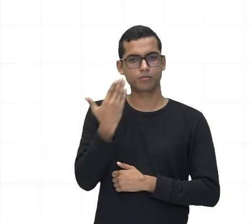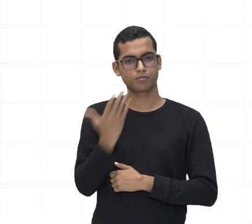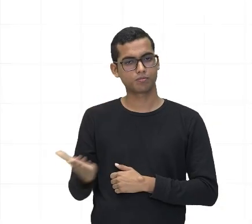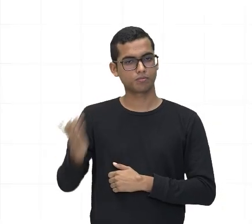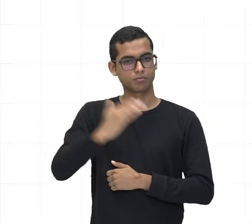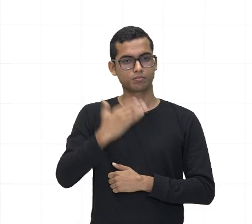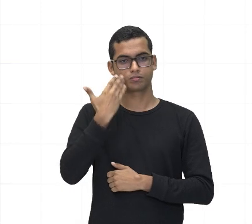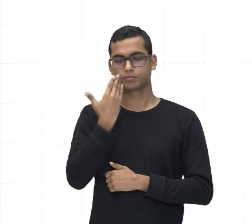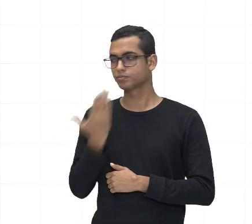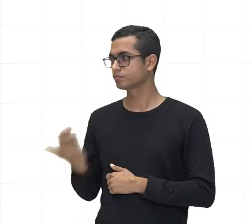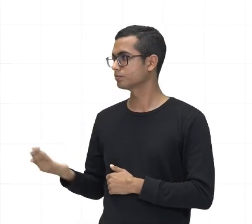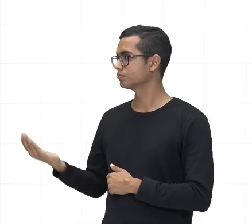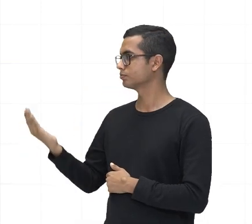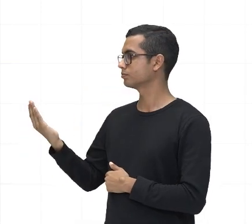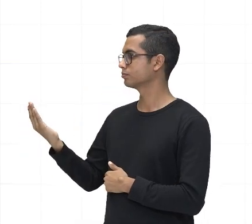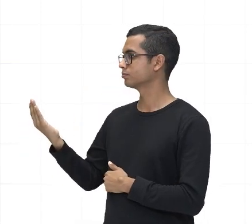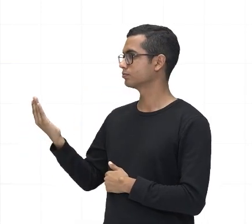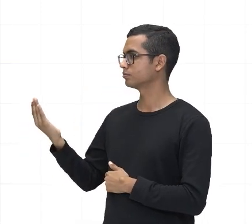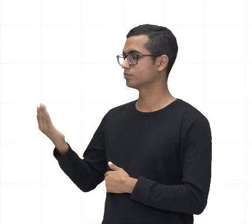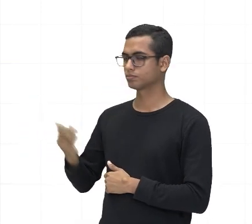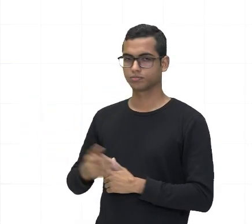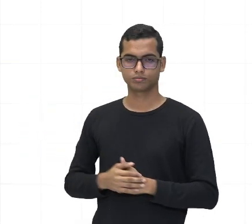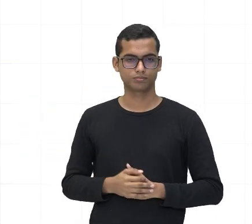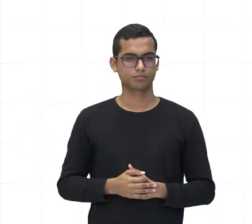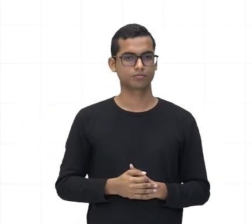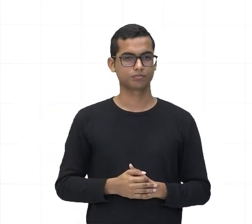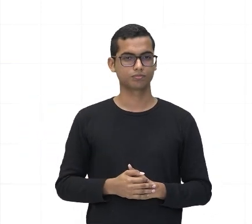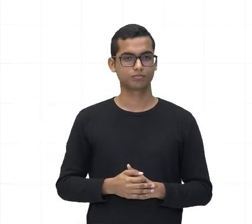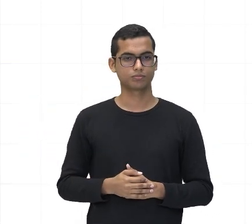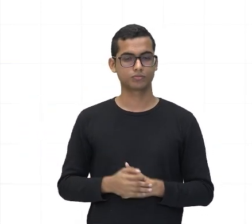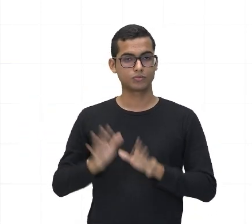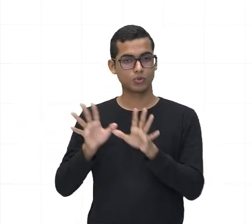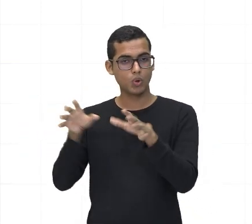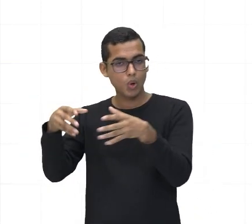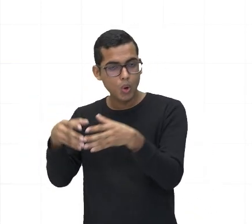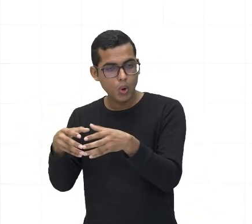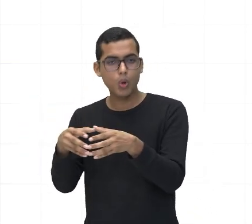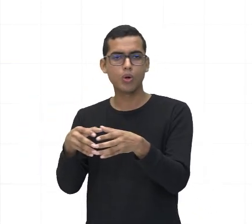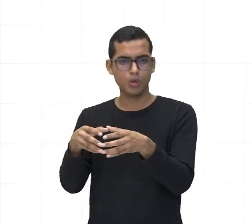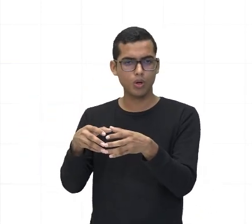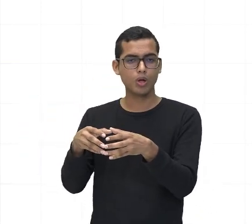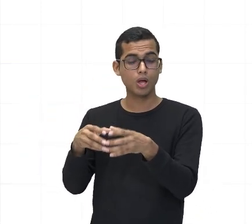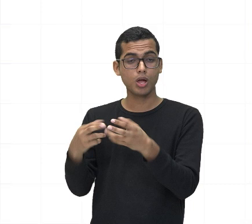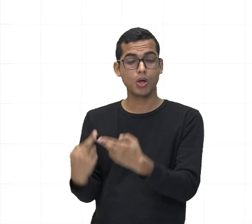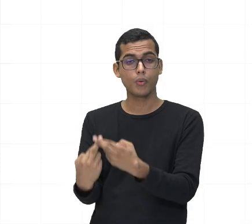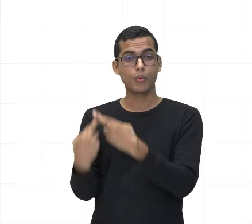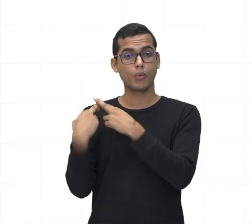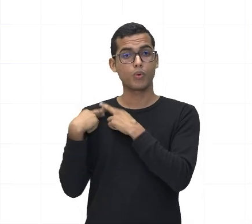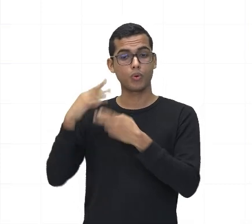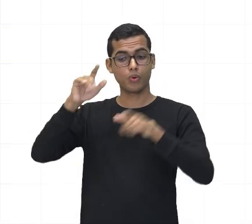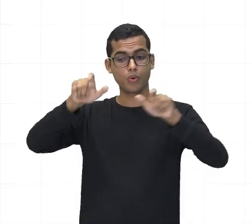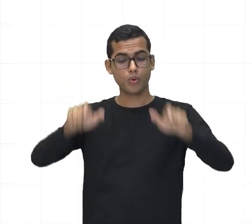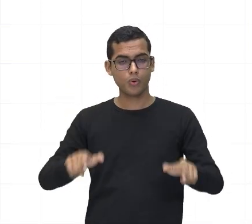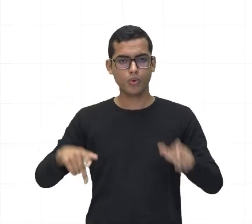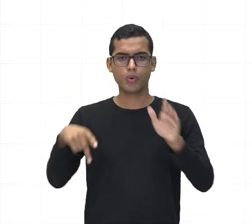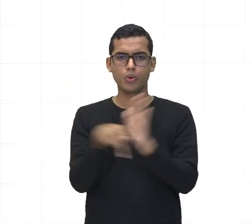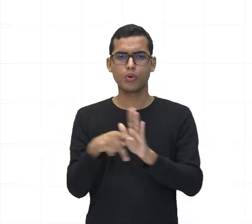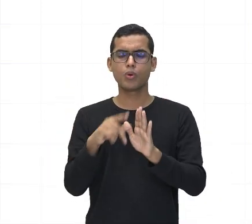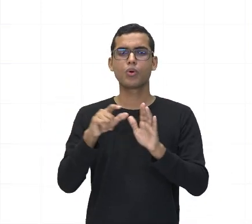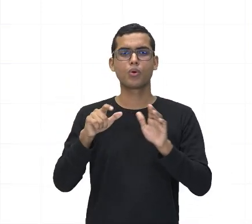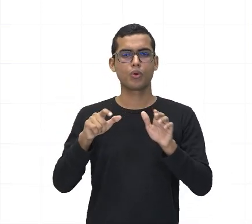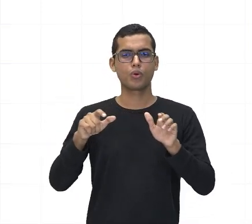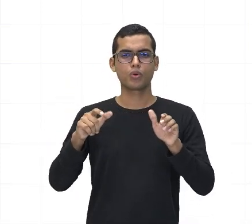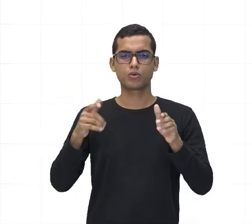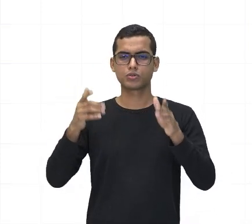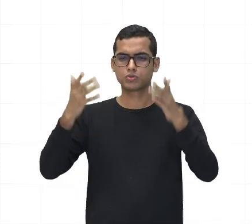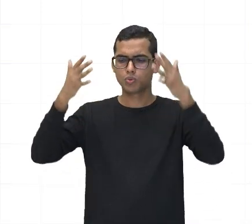lá? O papel da comunidade do local de culto. Nesse processo de